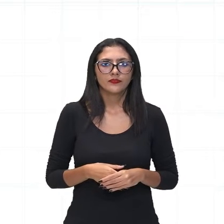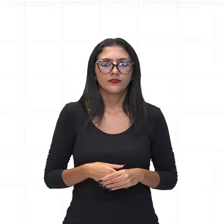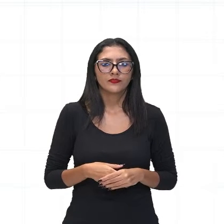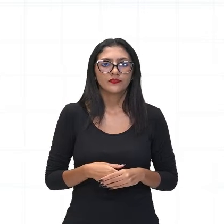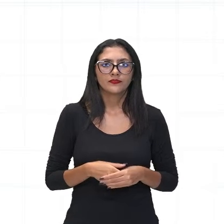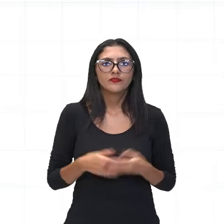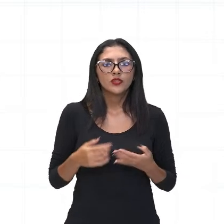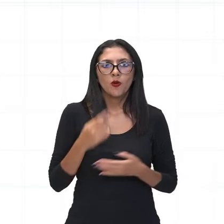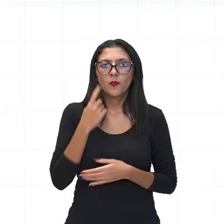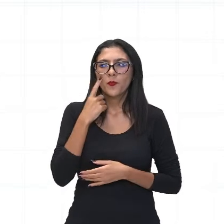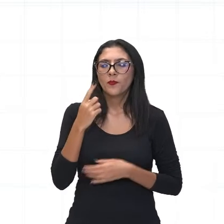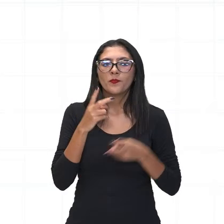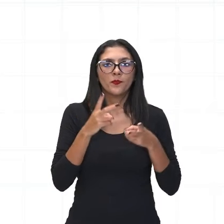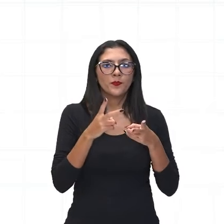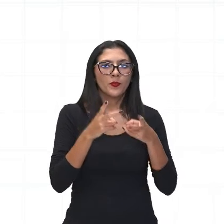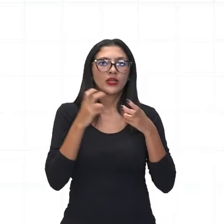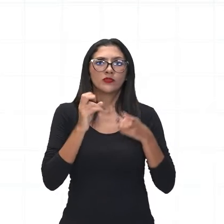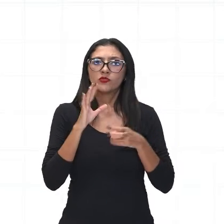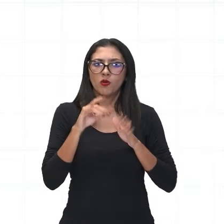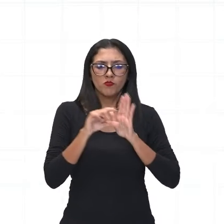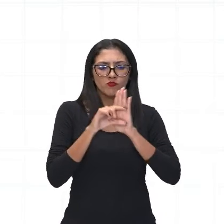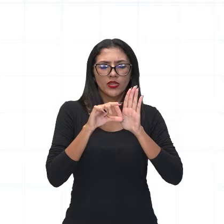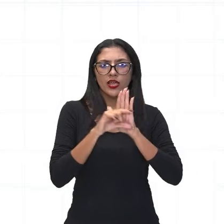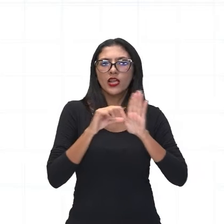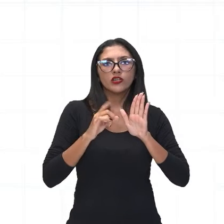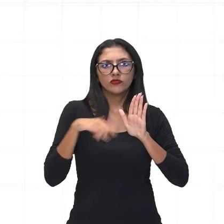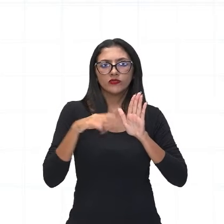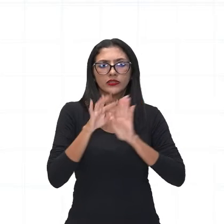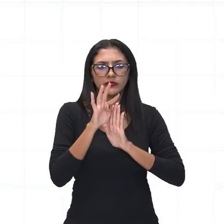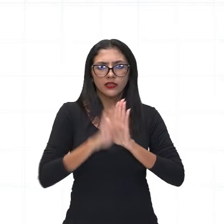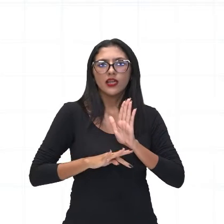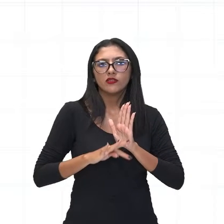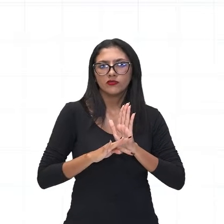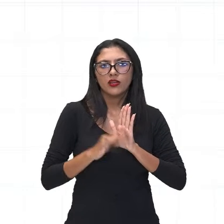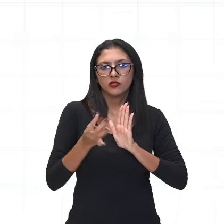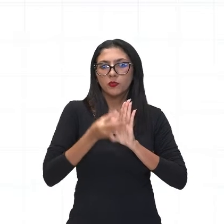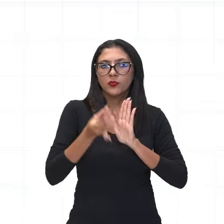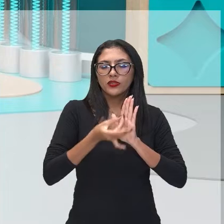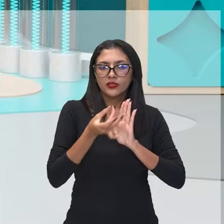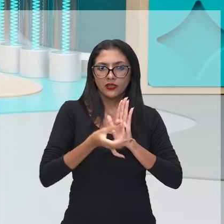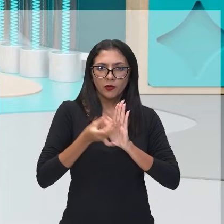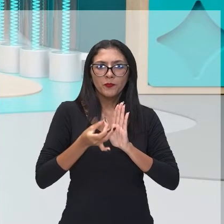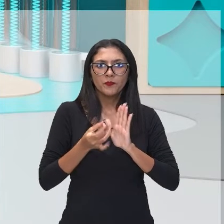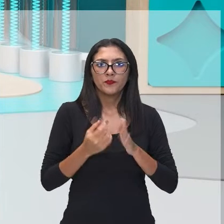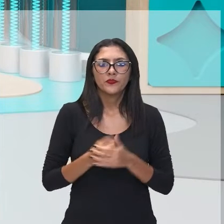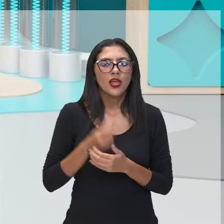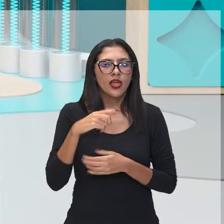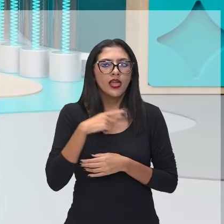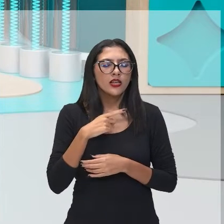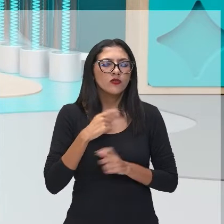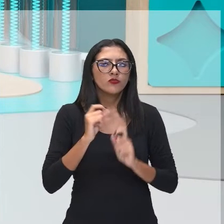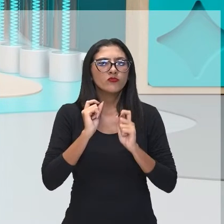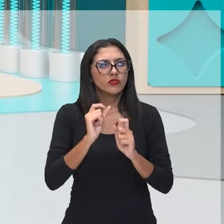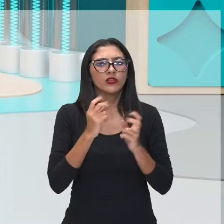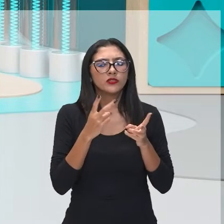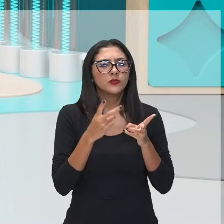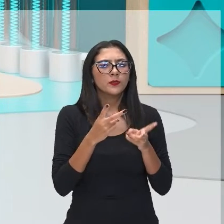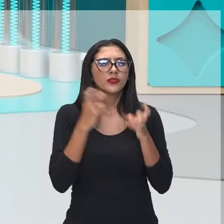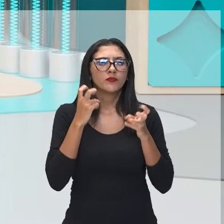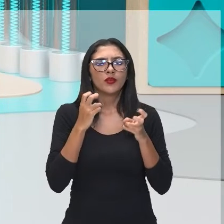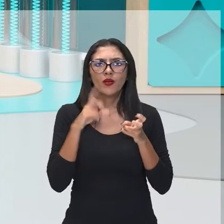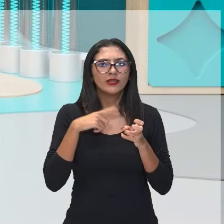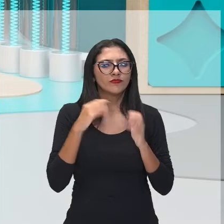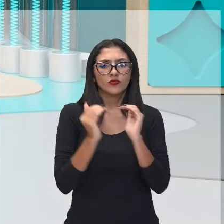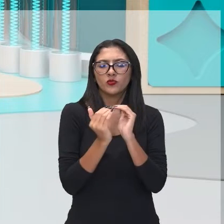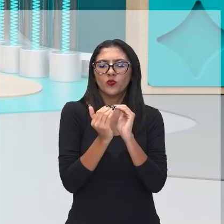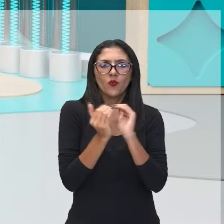de opinião, lemos apenas um trecho dele, mas deu para perceber que ele é contrário, ele é totalmente